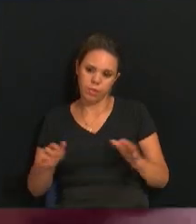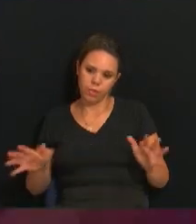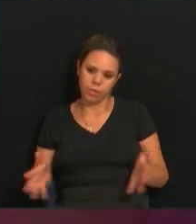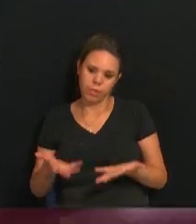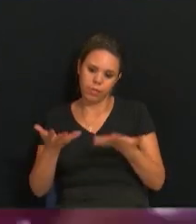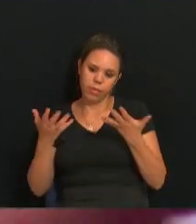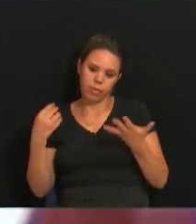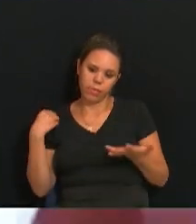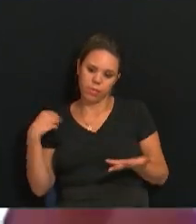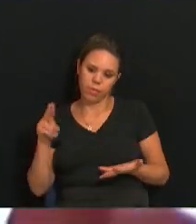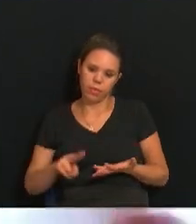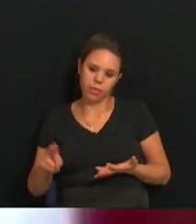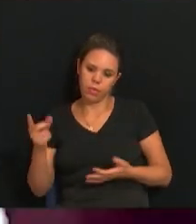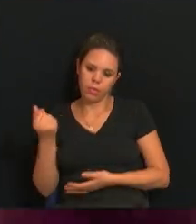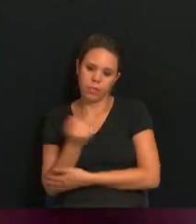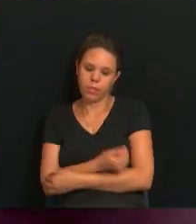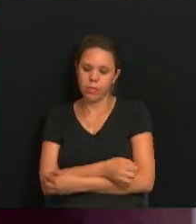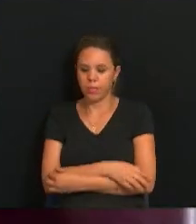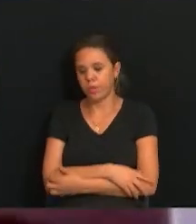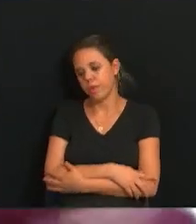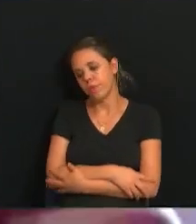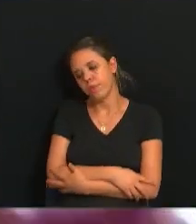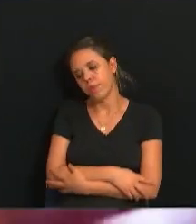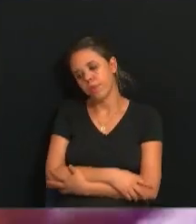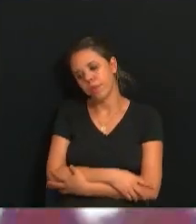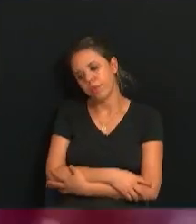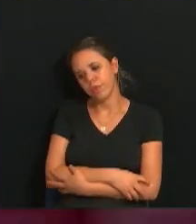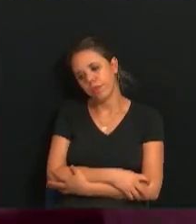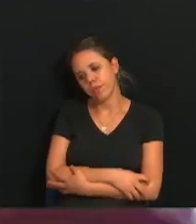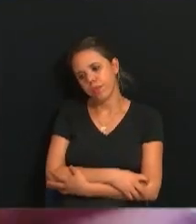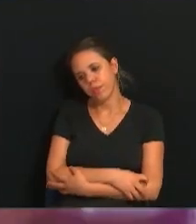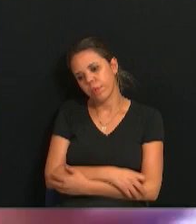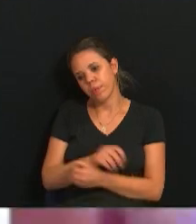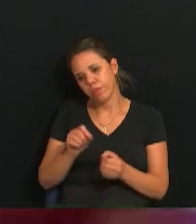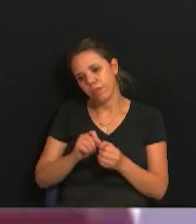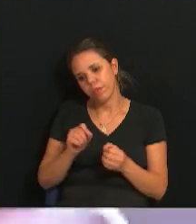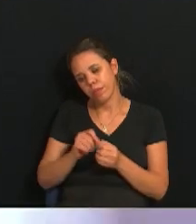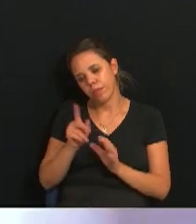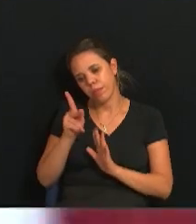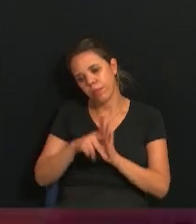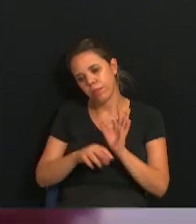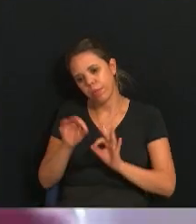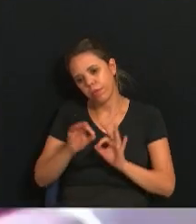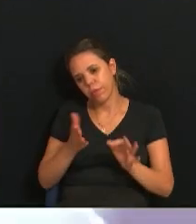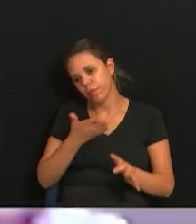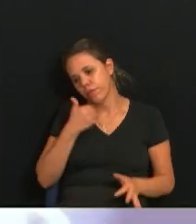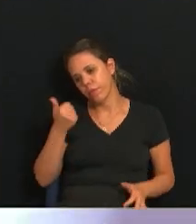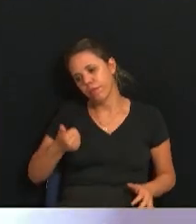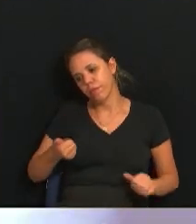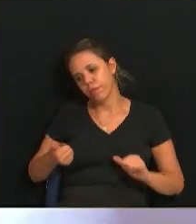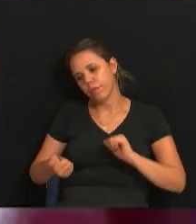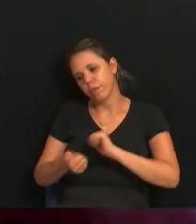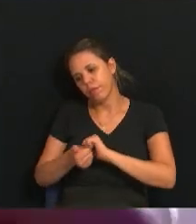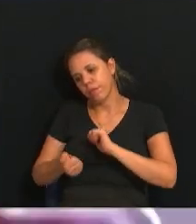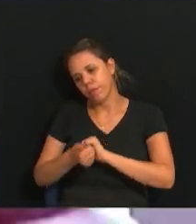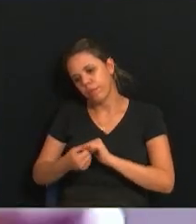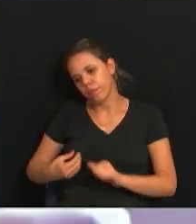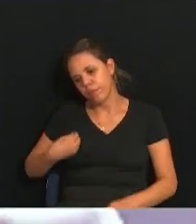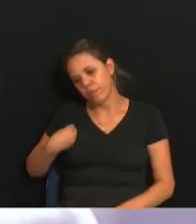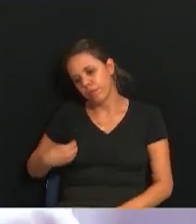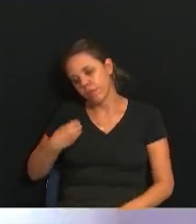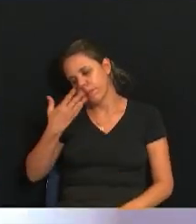que o uso deste recurso seja feito para projetos que melhorem a qualidade de vida, que atenda